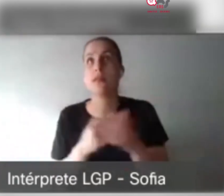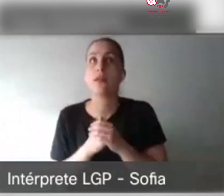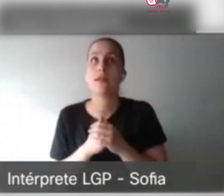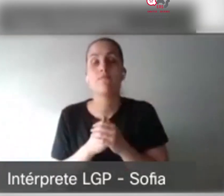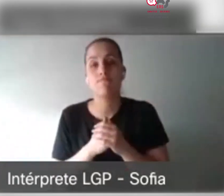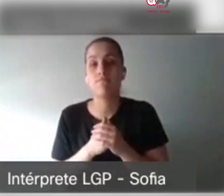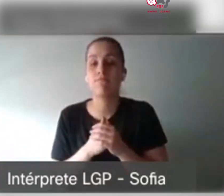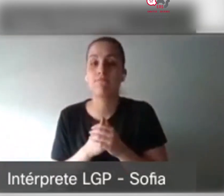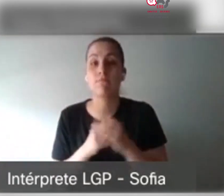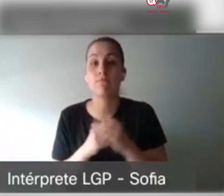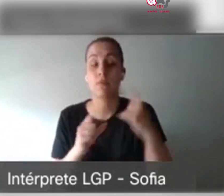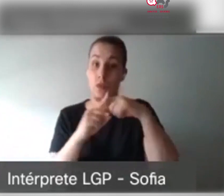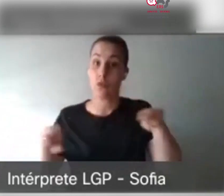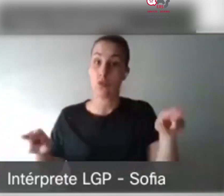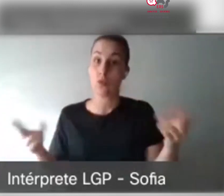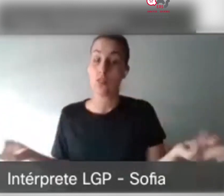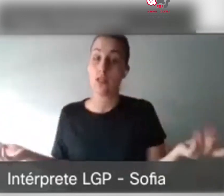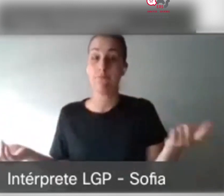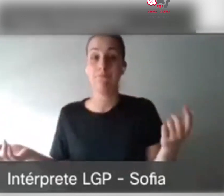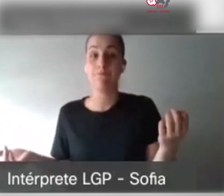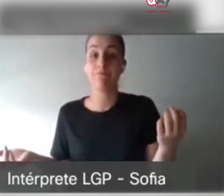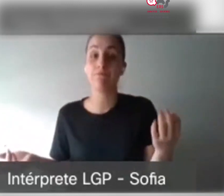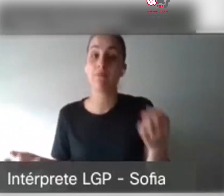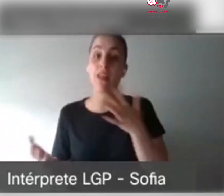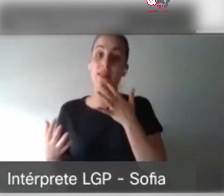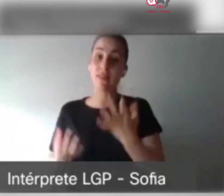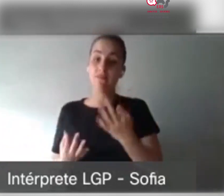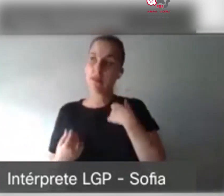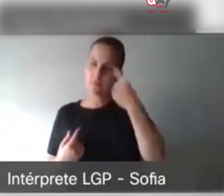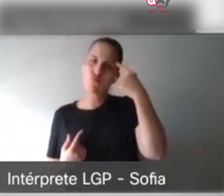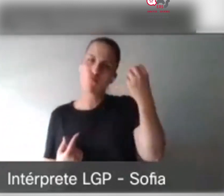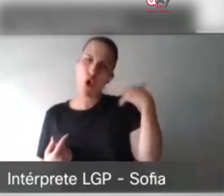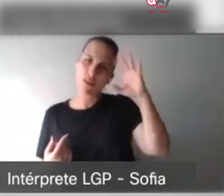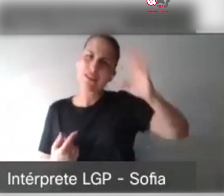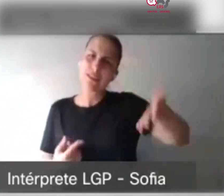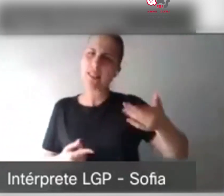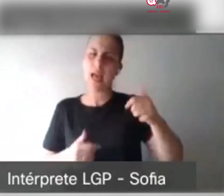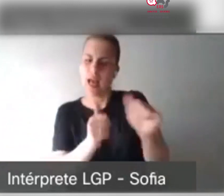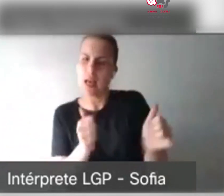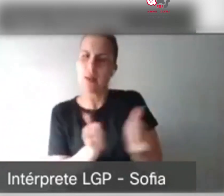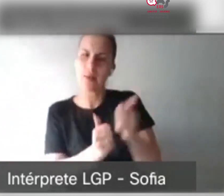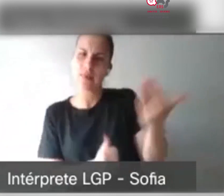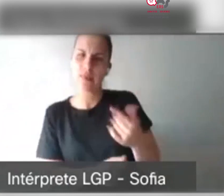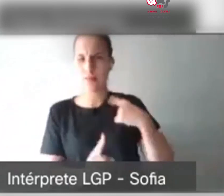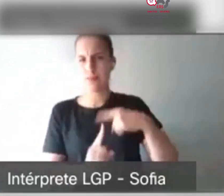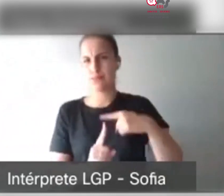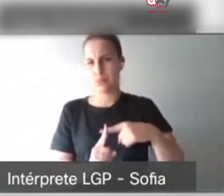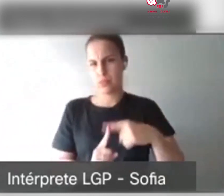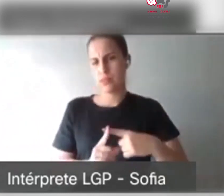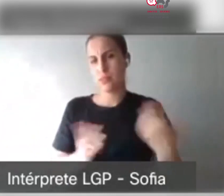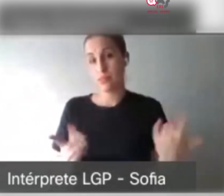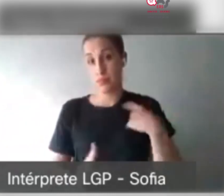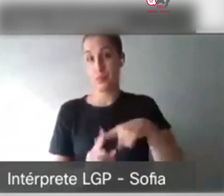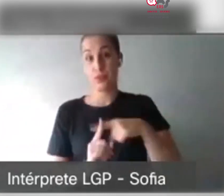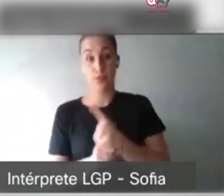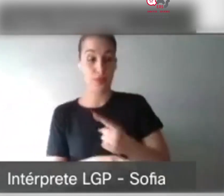os hospitais naturalmente entendem que este direito de acompanhamento é benéfico por razões óbvias para os